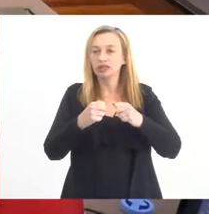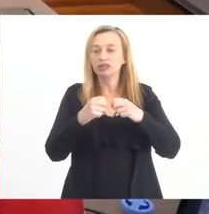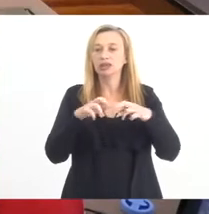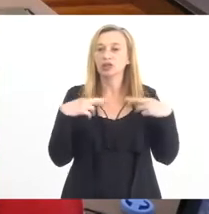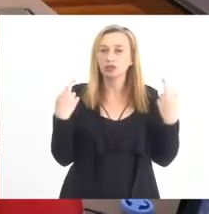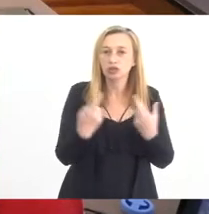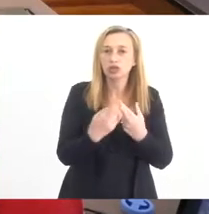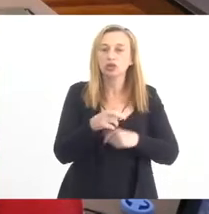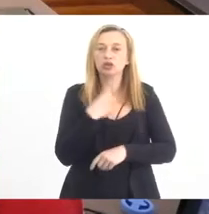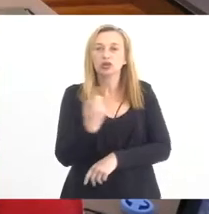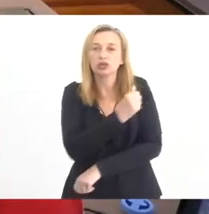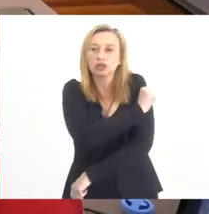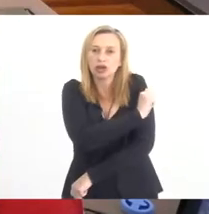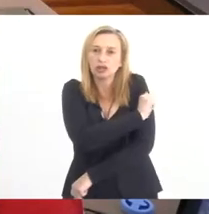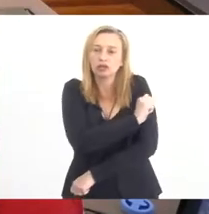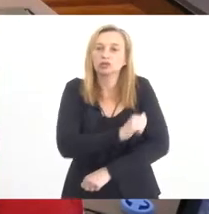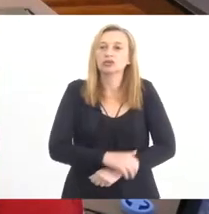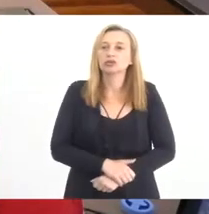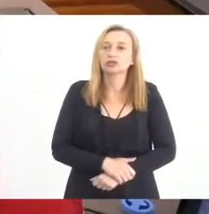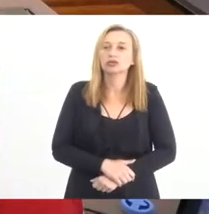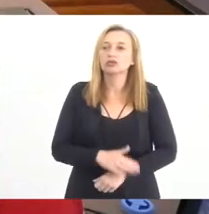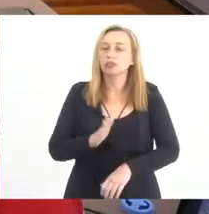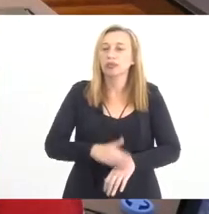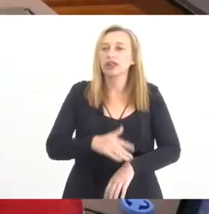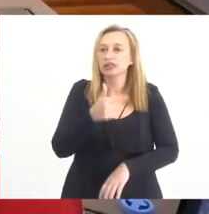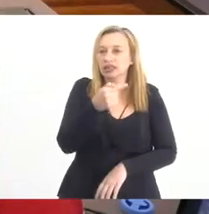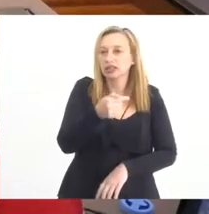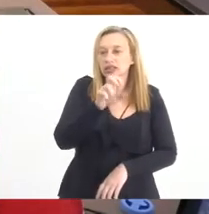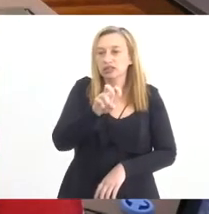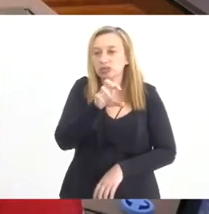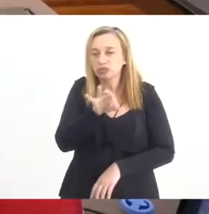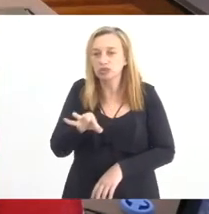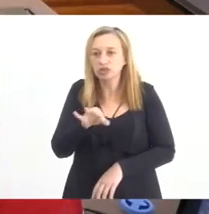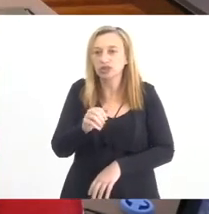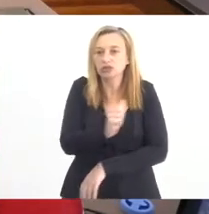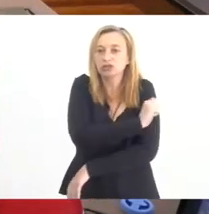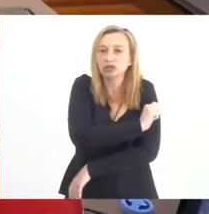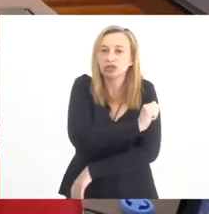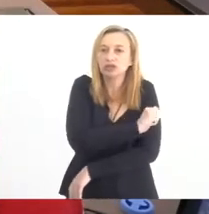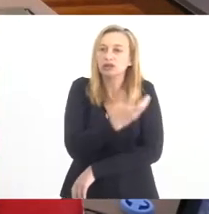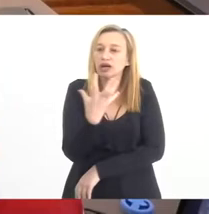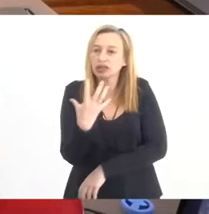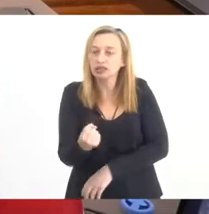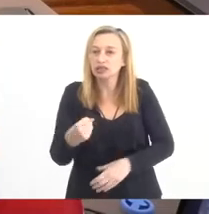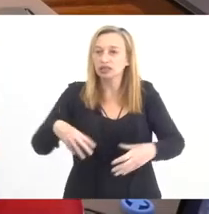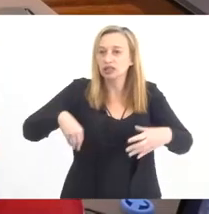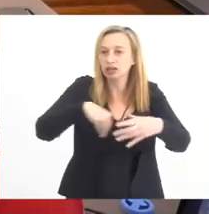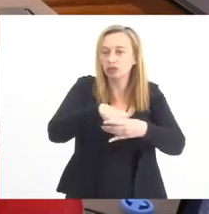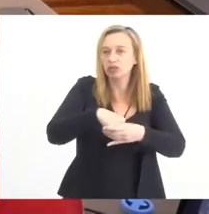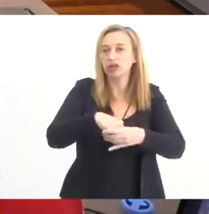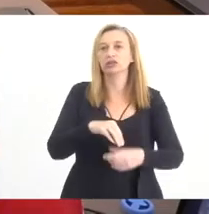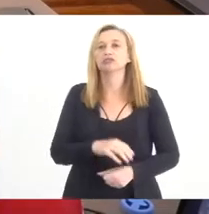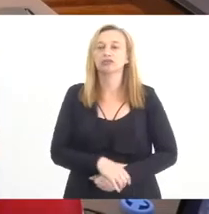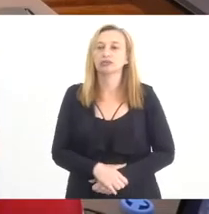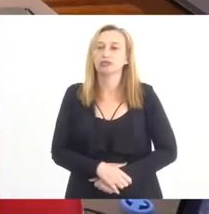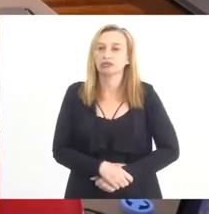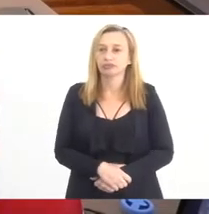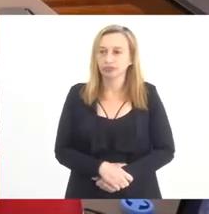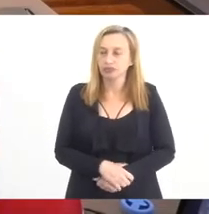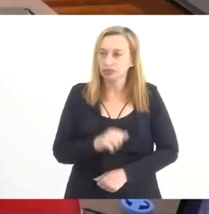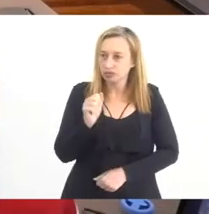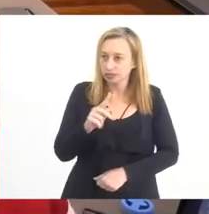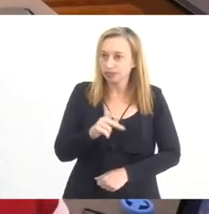reuniões, nós, alunos, tivemos mais de 75% dos alunos a favor da incorporação.